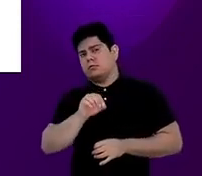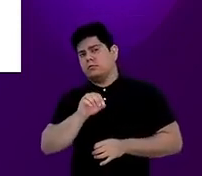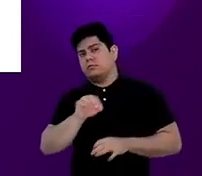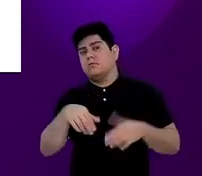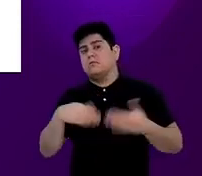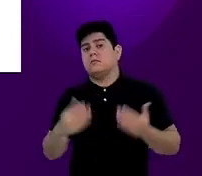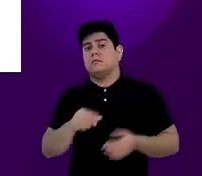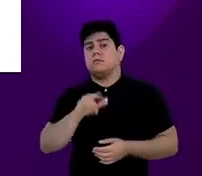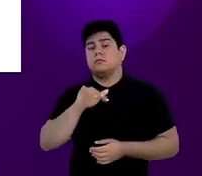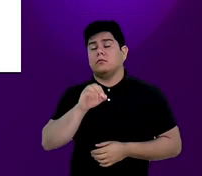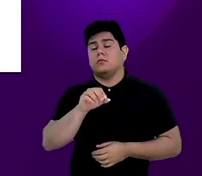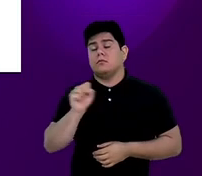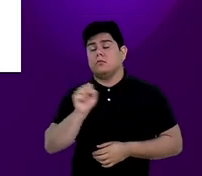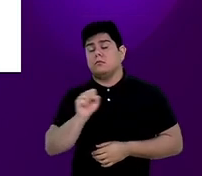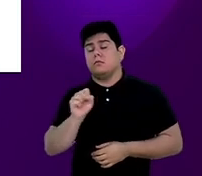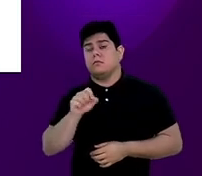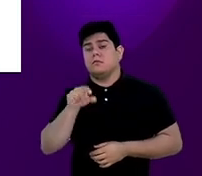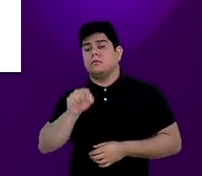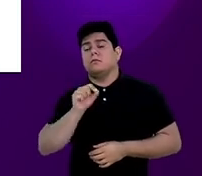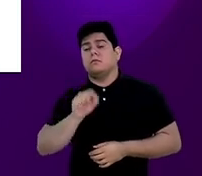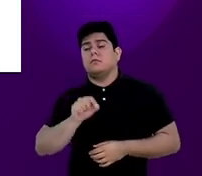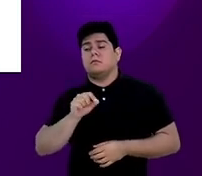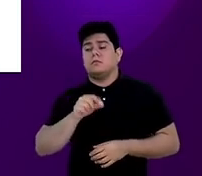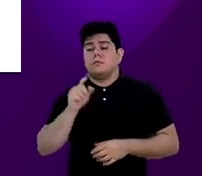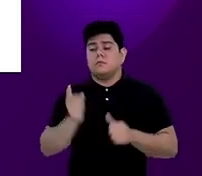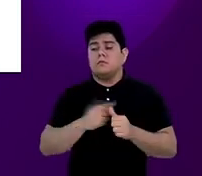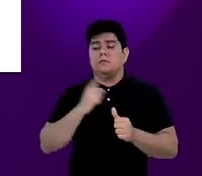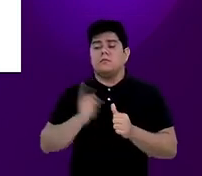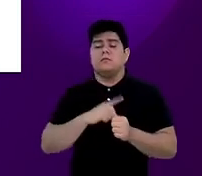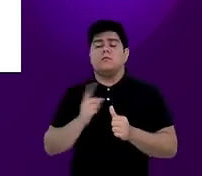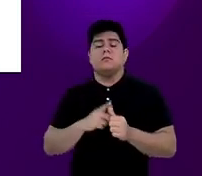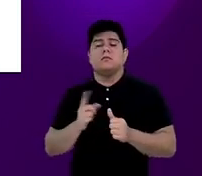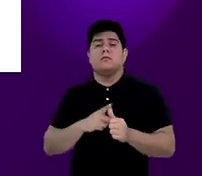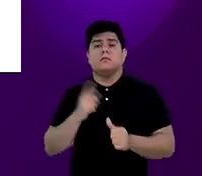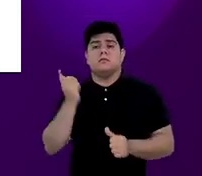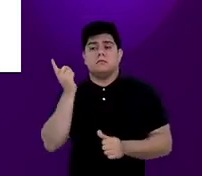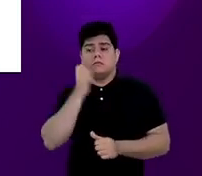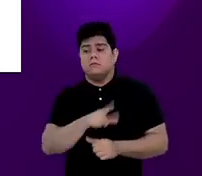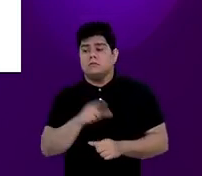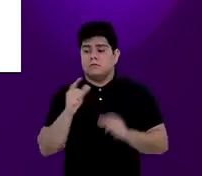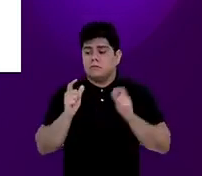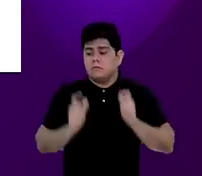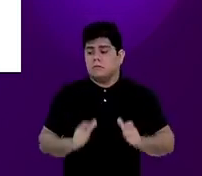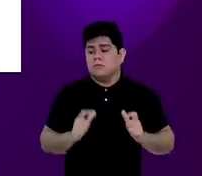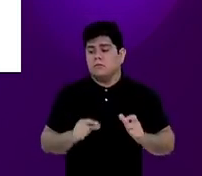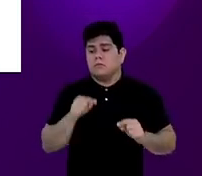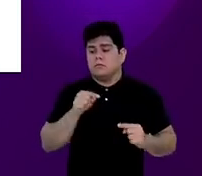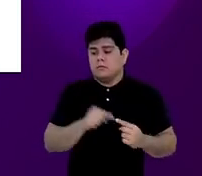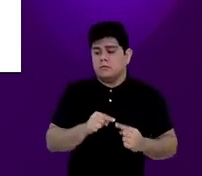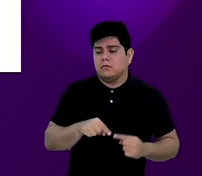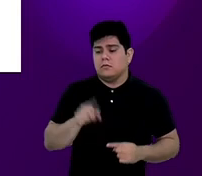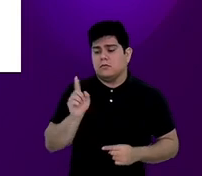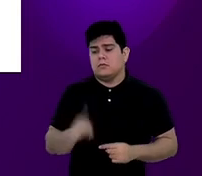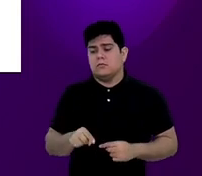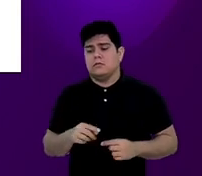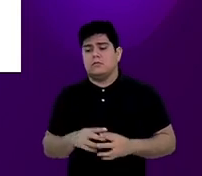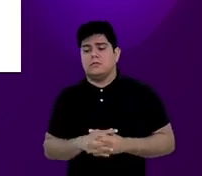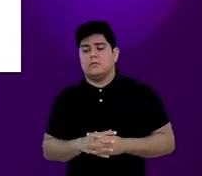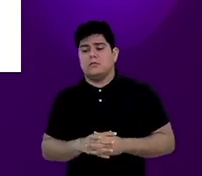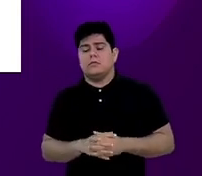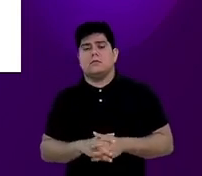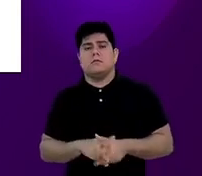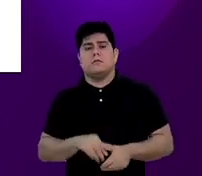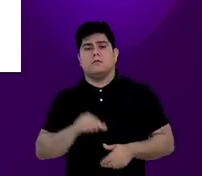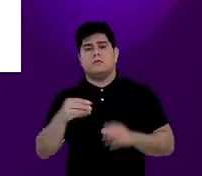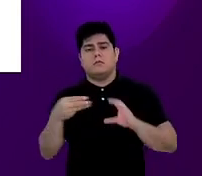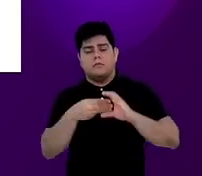sentinela? A ideia do linfonodo sentinela que seria primeiro gânglio, o primeiro local que seria a célula neoplásica